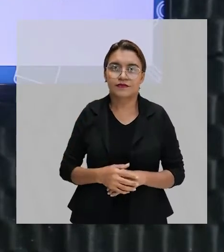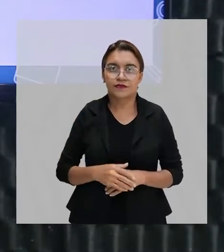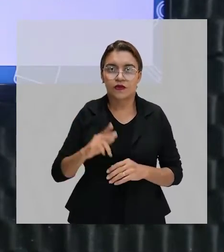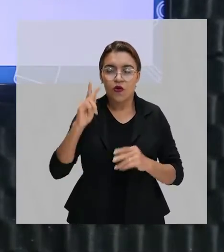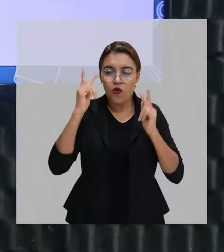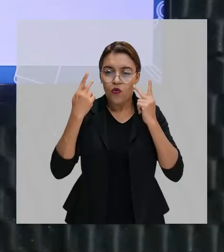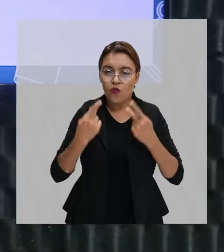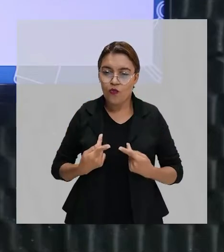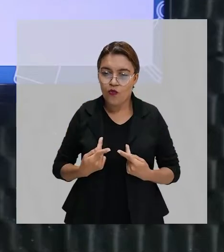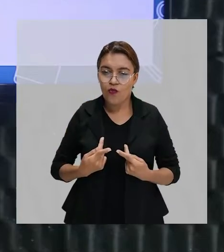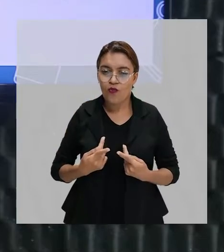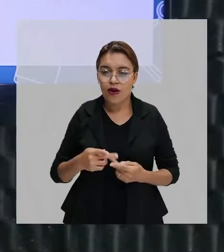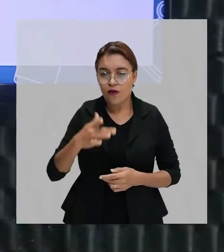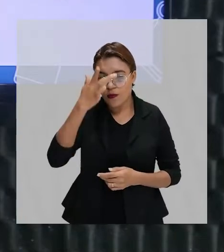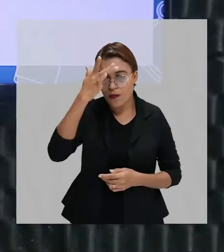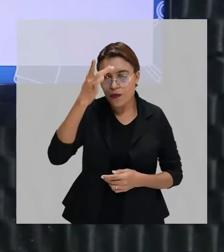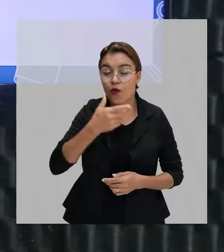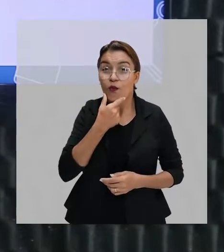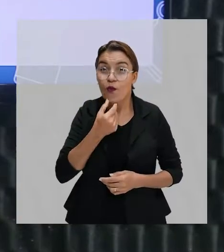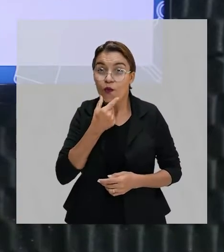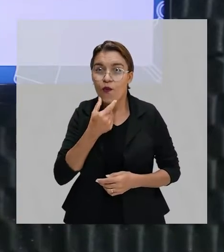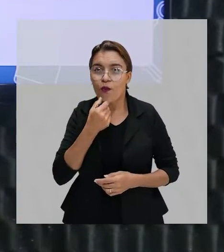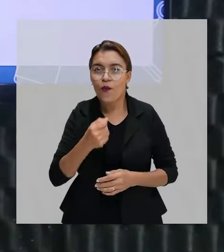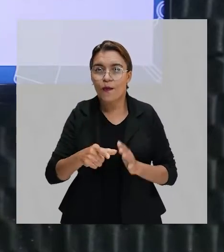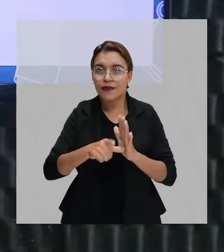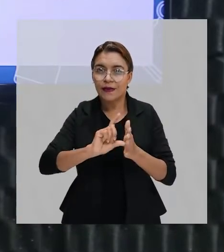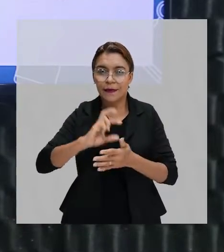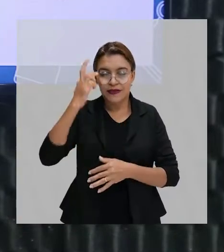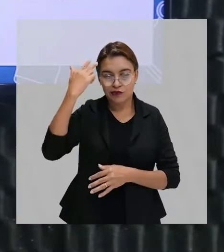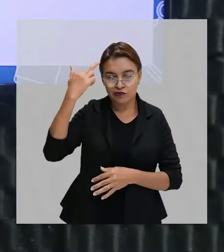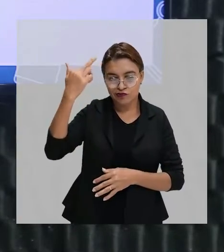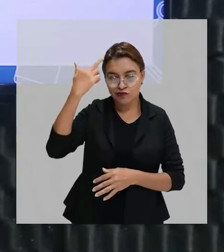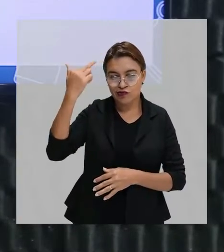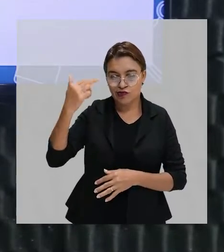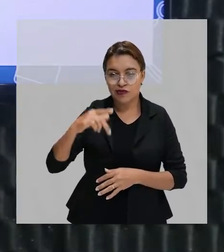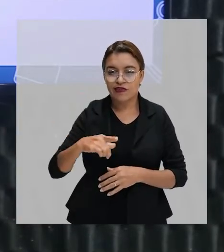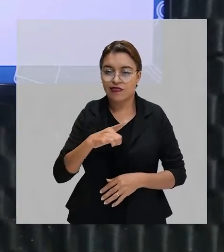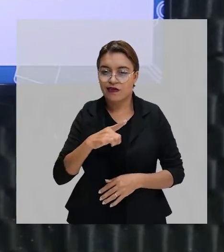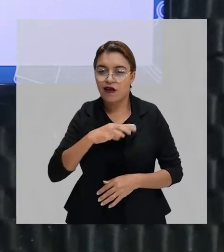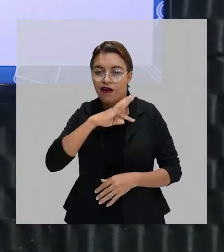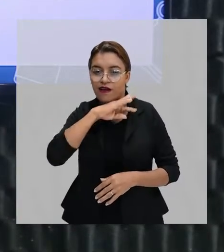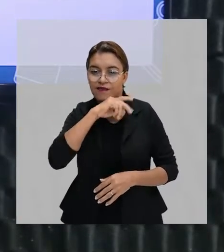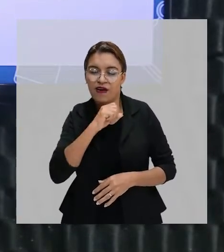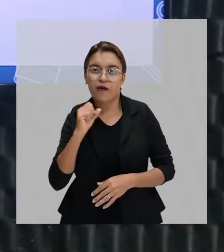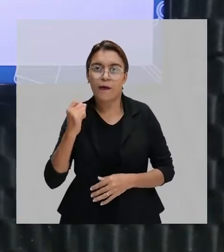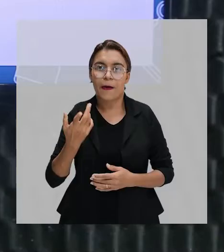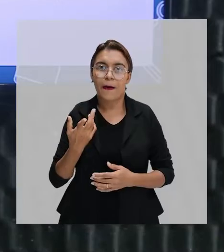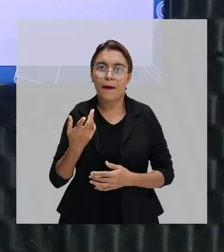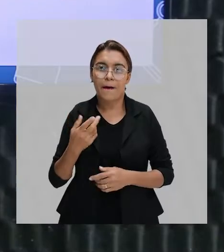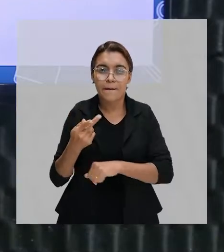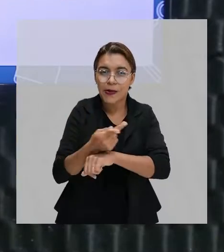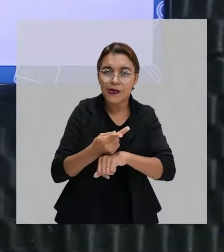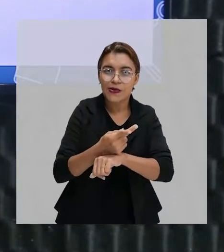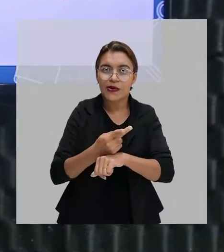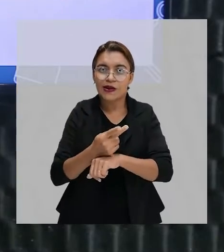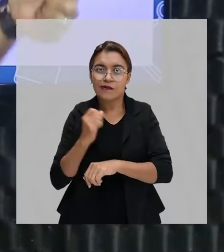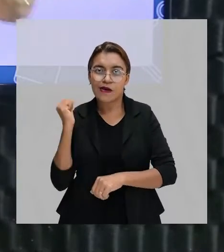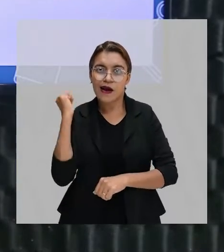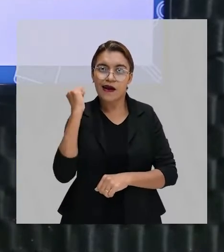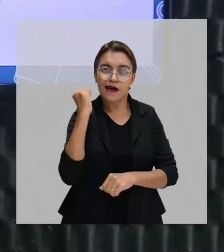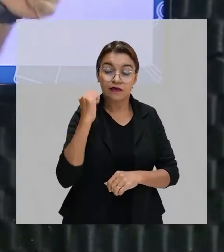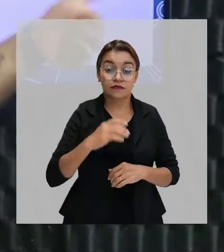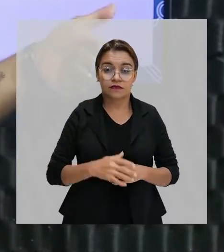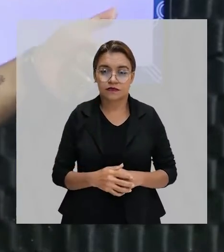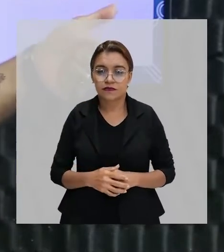uma lança e o mamute nós já vimos até no em algumas outras aulas que a que o homem que esse